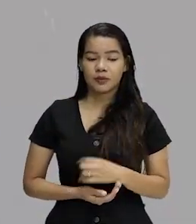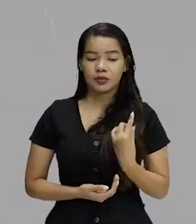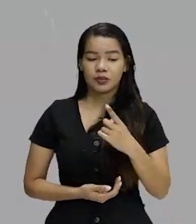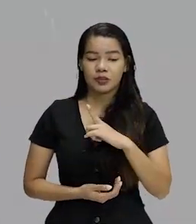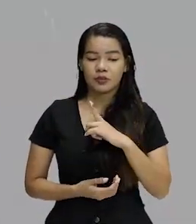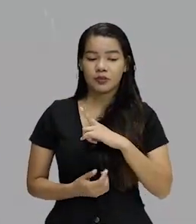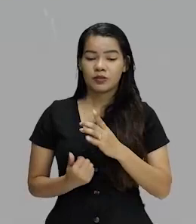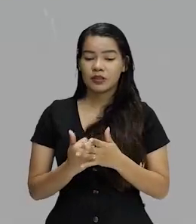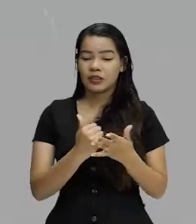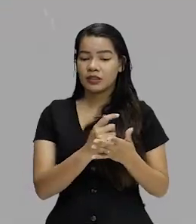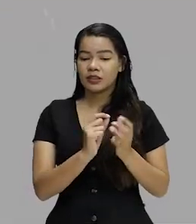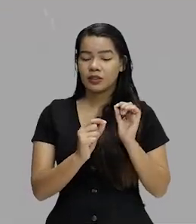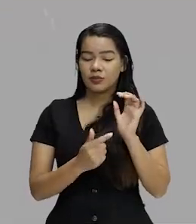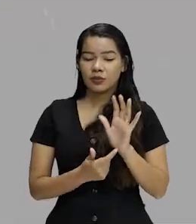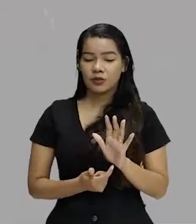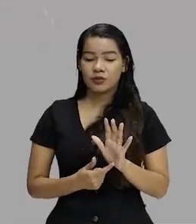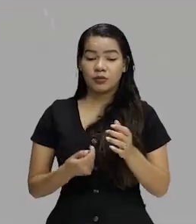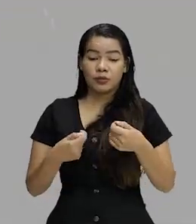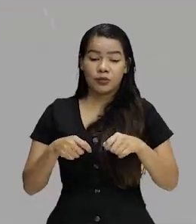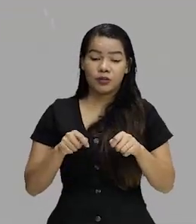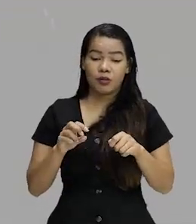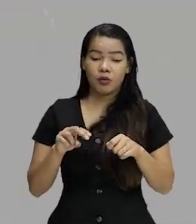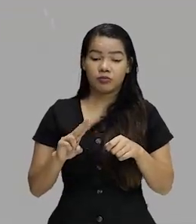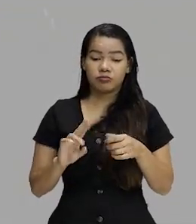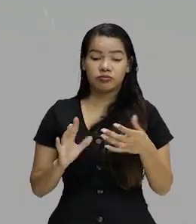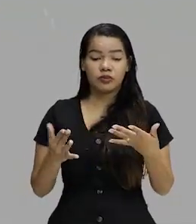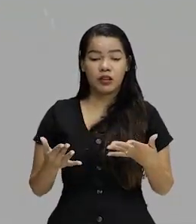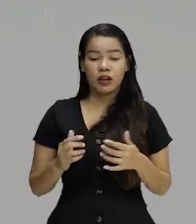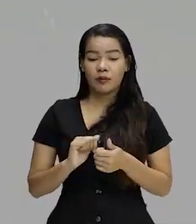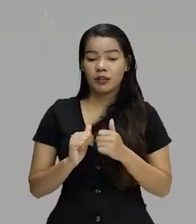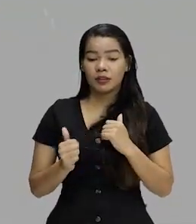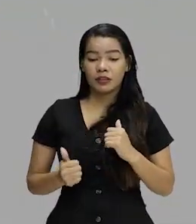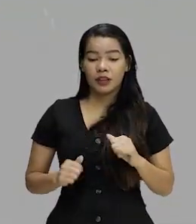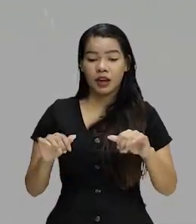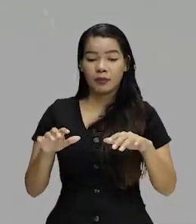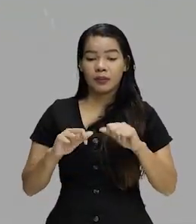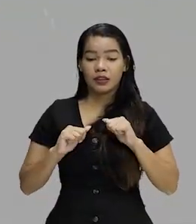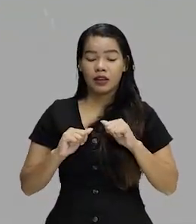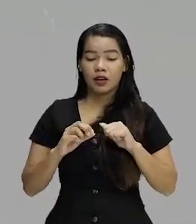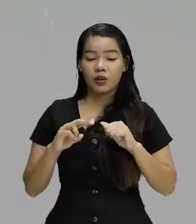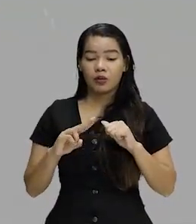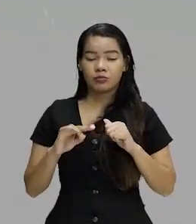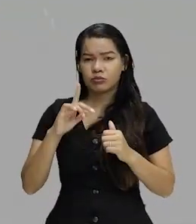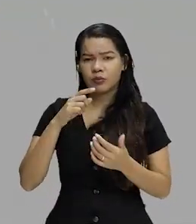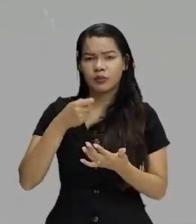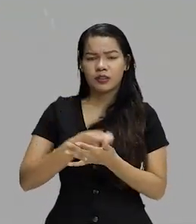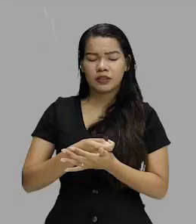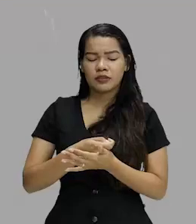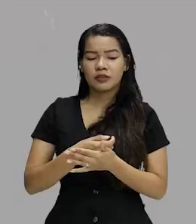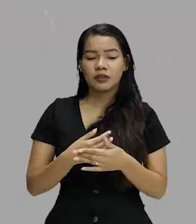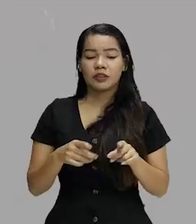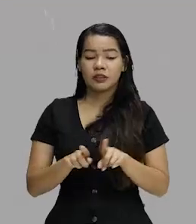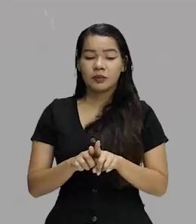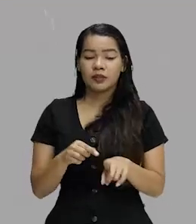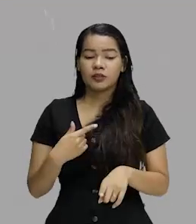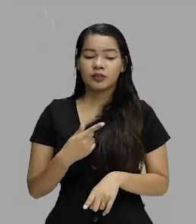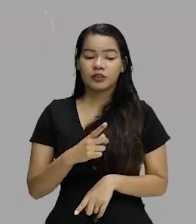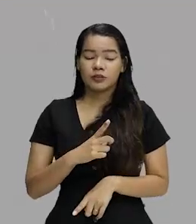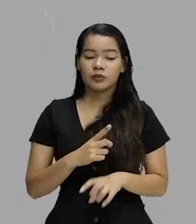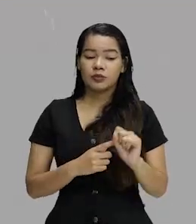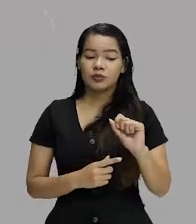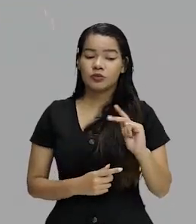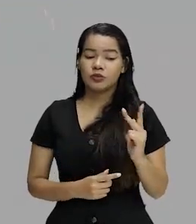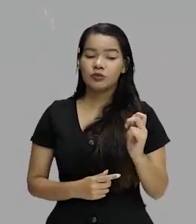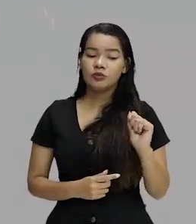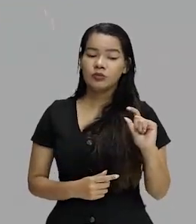indicam possibilidade, capacidade, habilidade, dever, obrigação. E nós temos o shall e